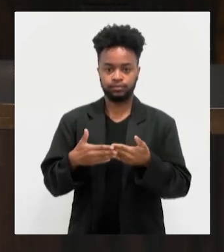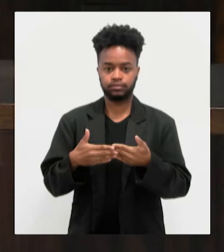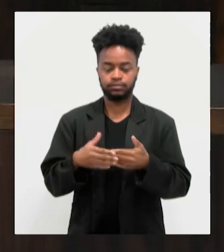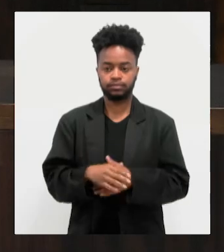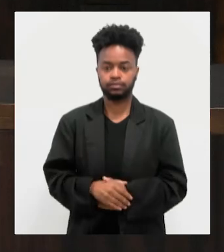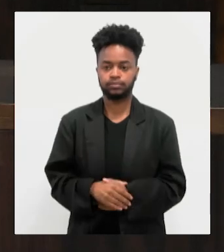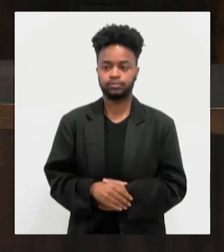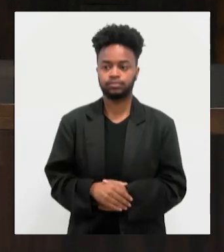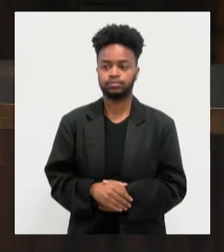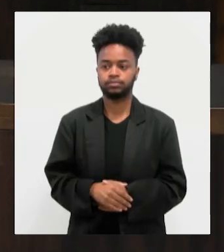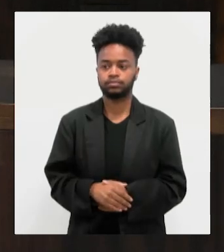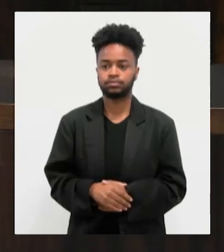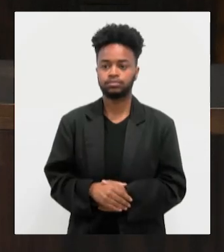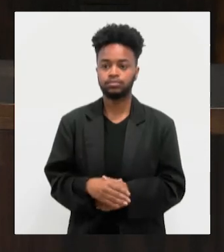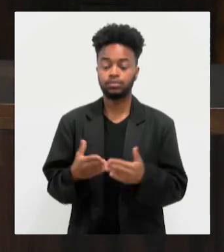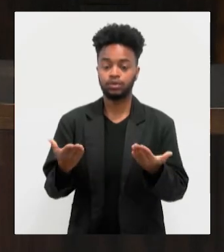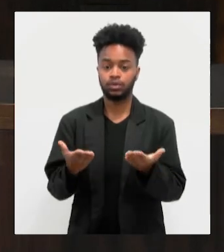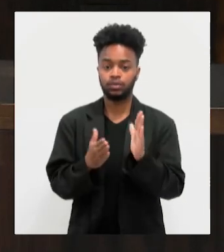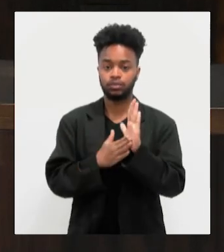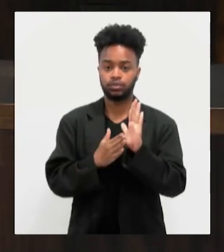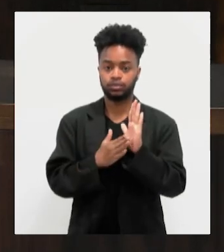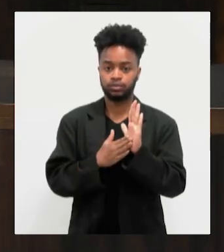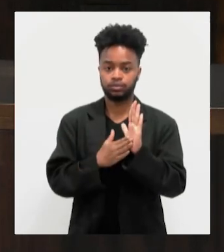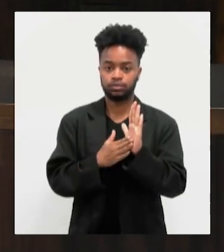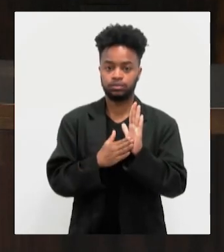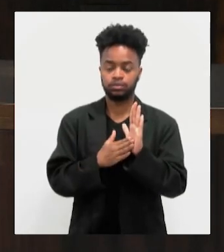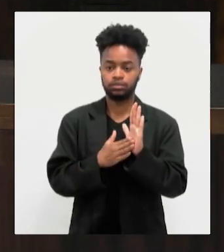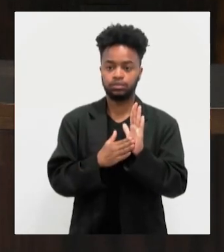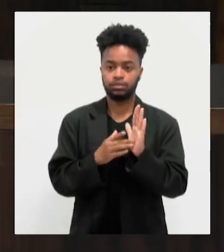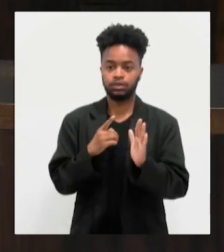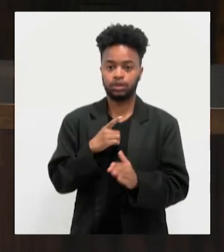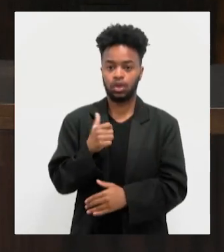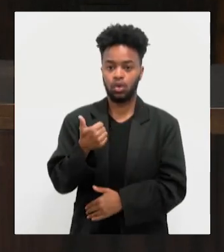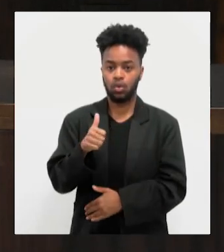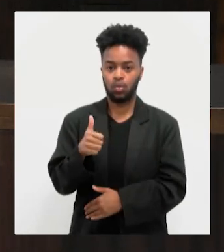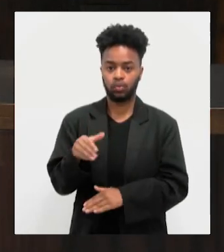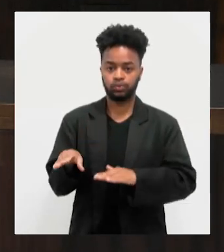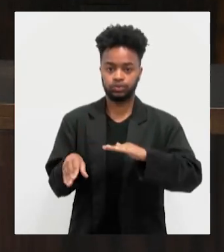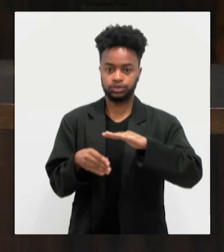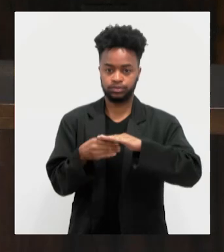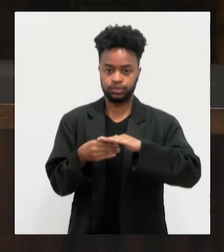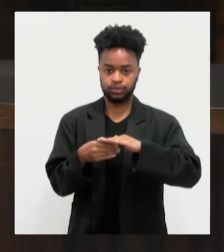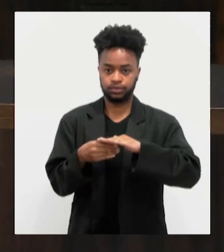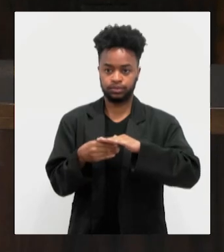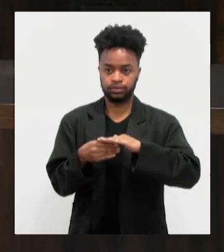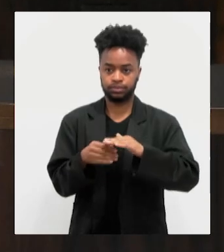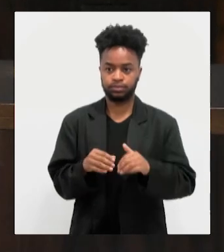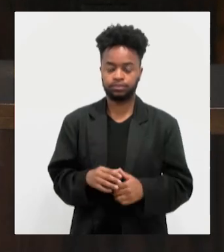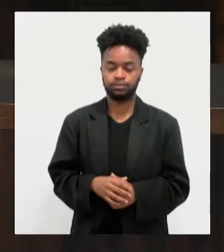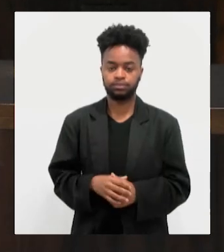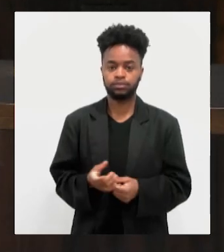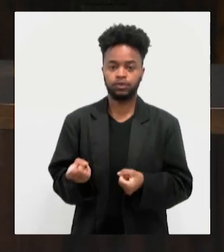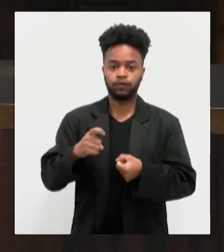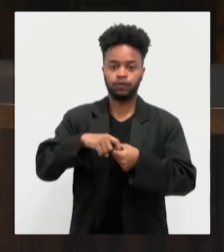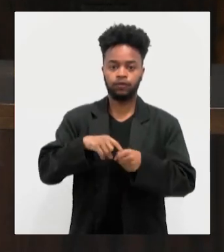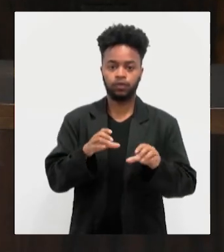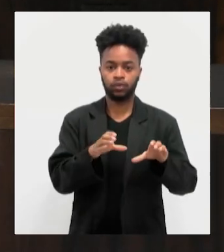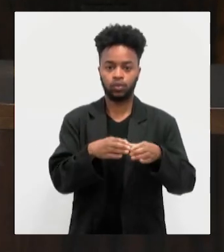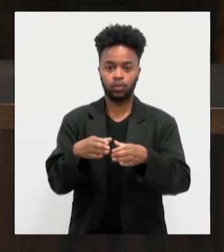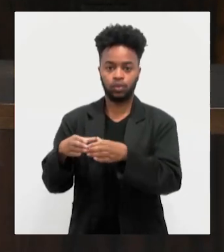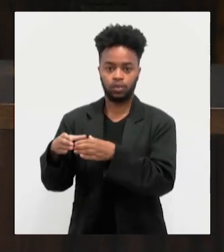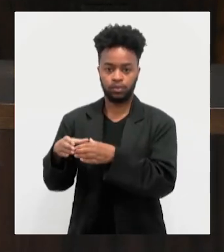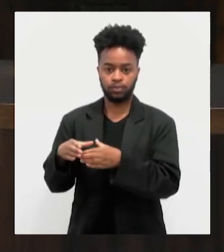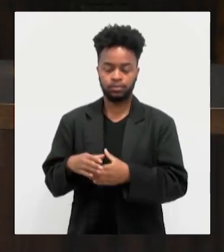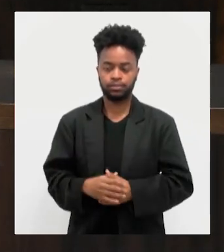discussão. A presente proposta recebeu 11 emendas e retorna às